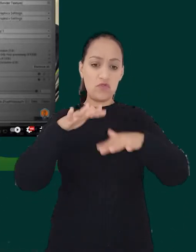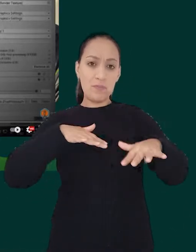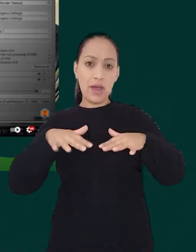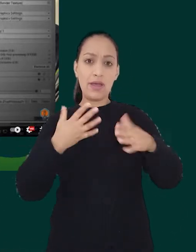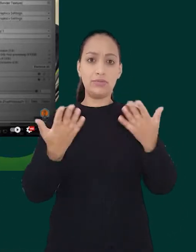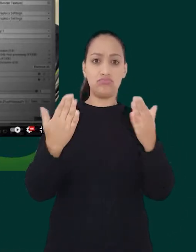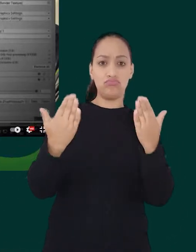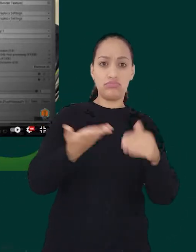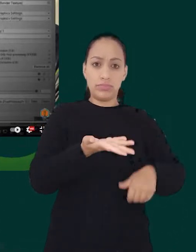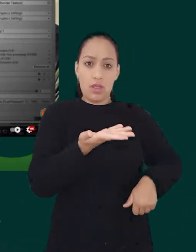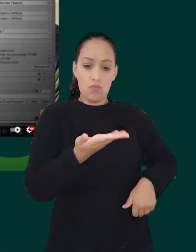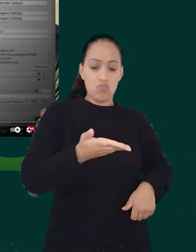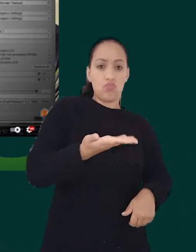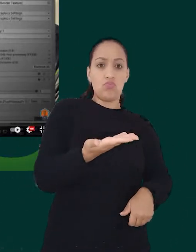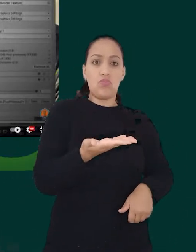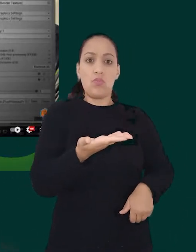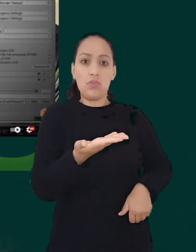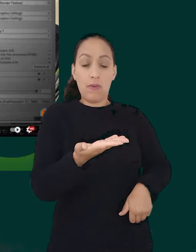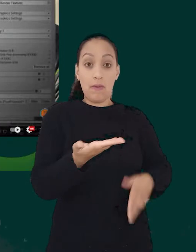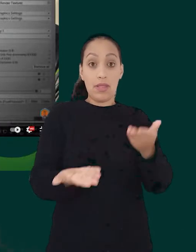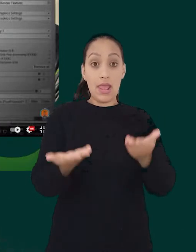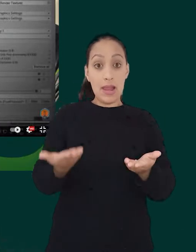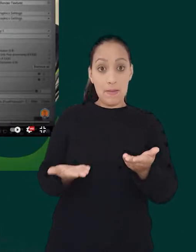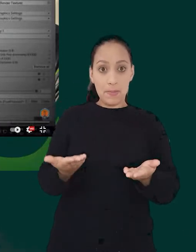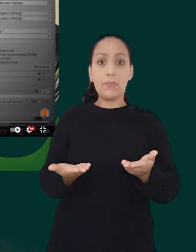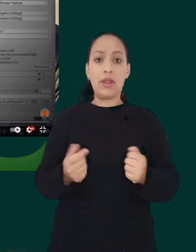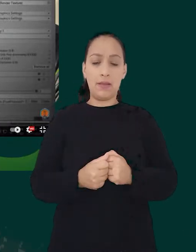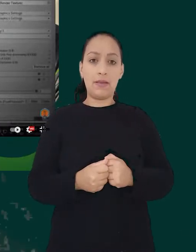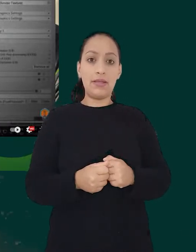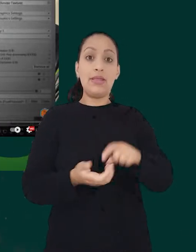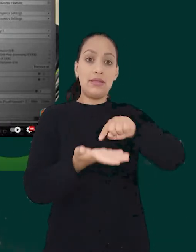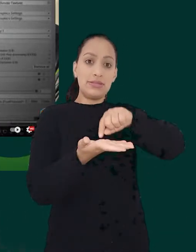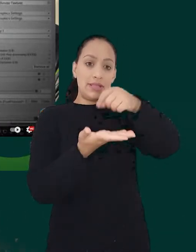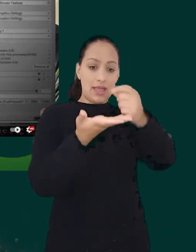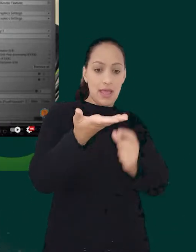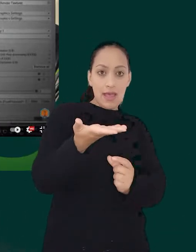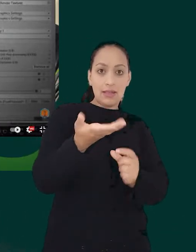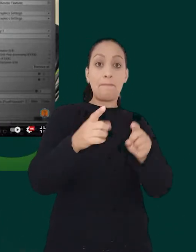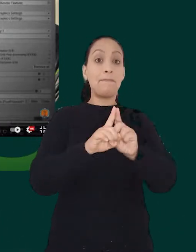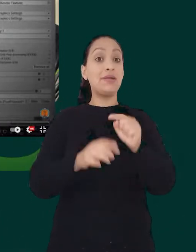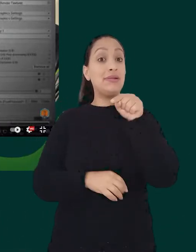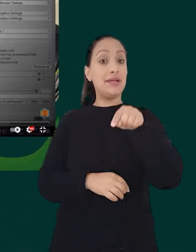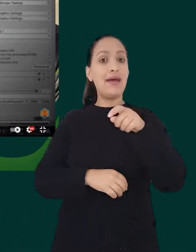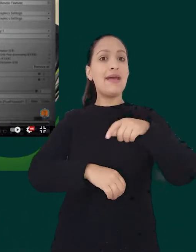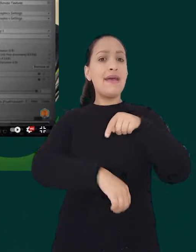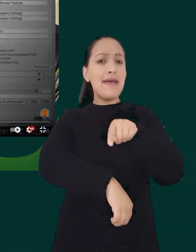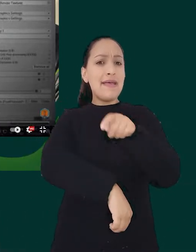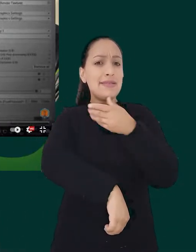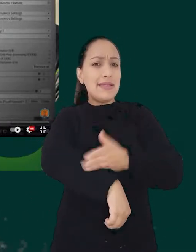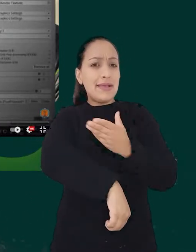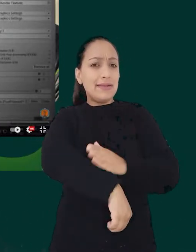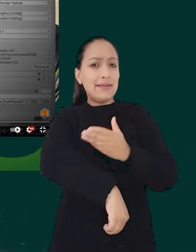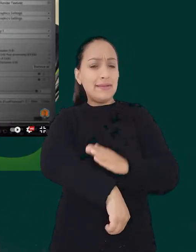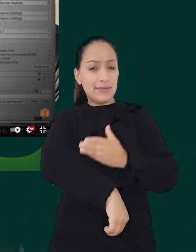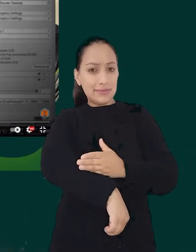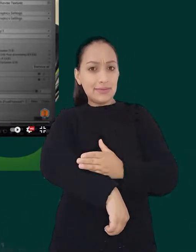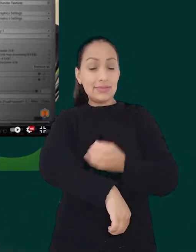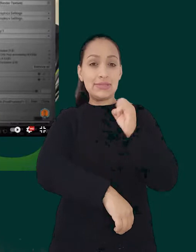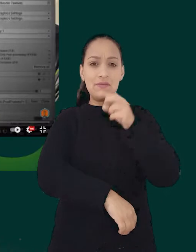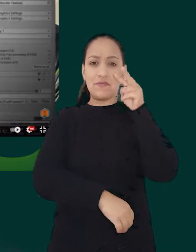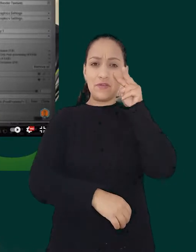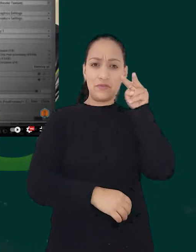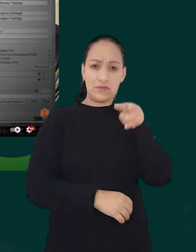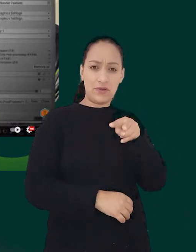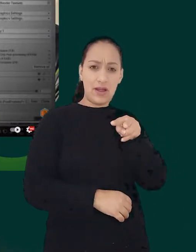fazer esse equilíbrio, e de repente essa bolinha cai. Ou seja, ele está treinando. Se vocês olharem ali